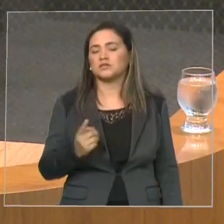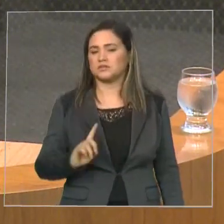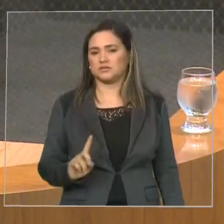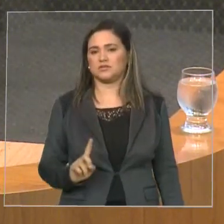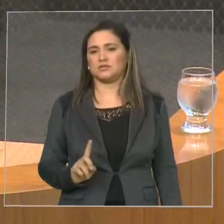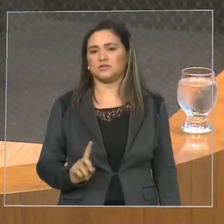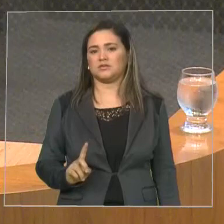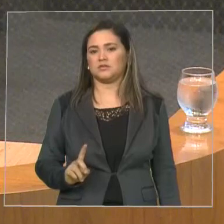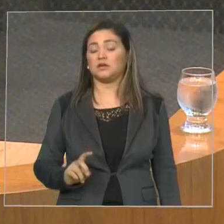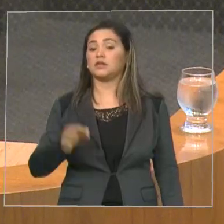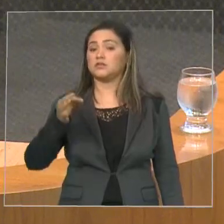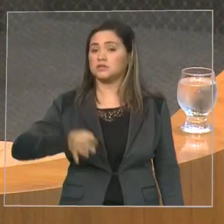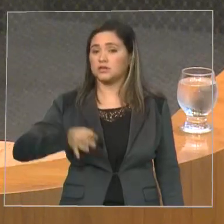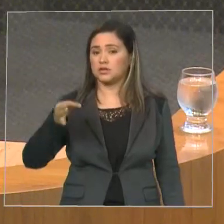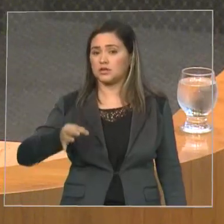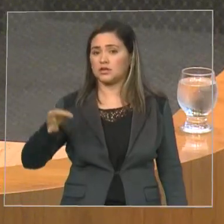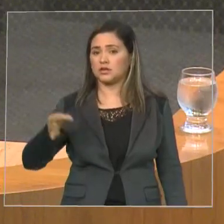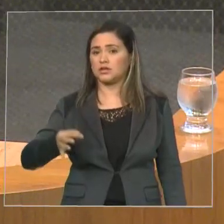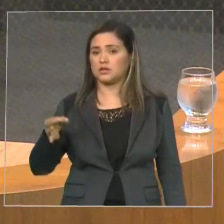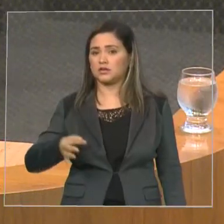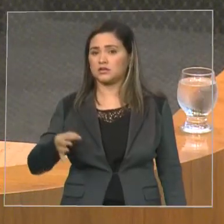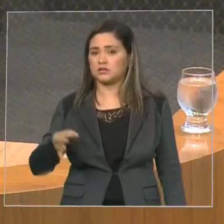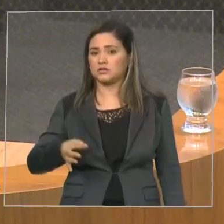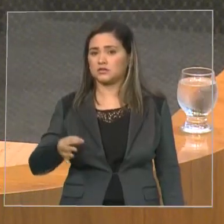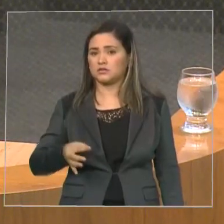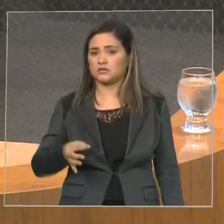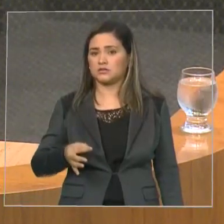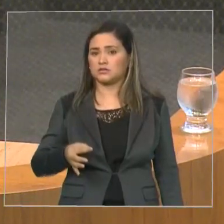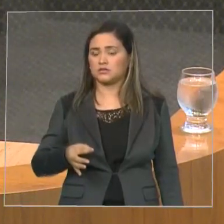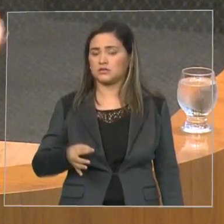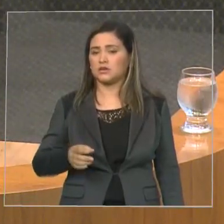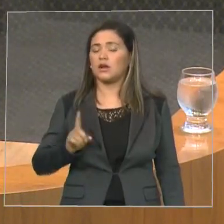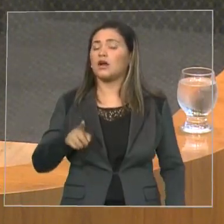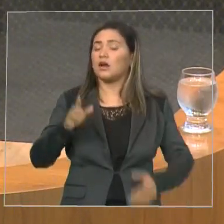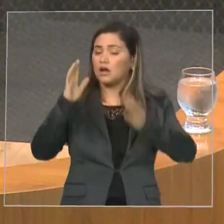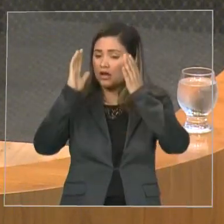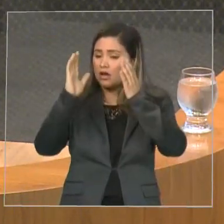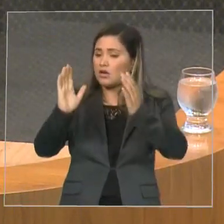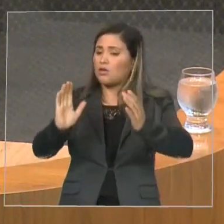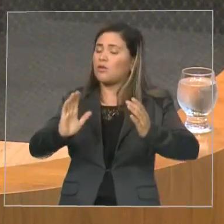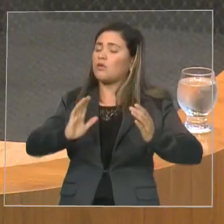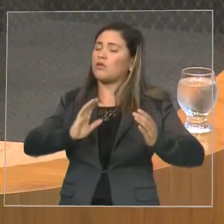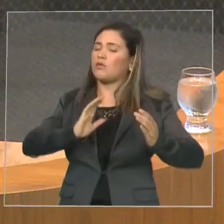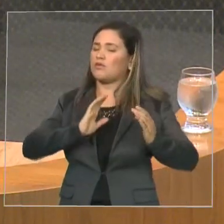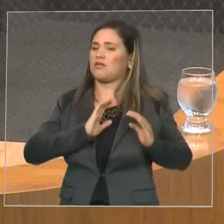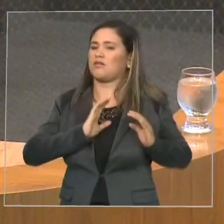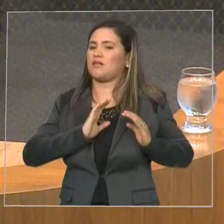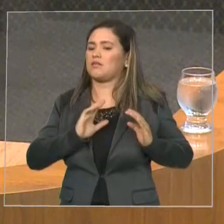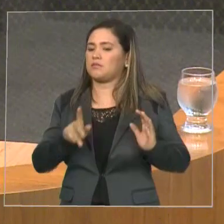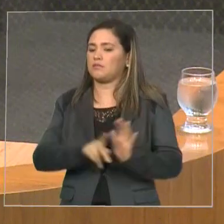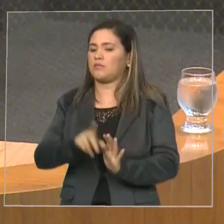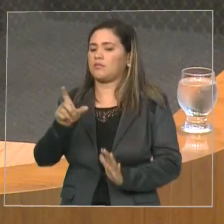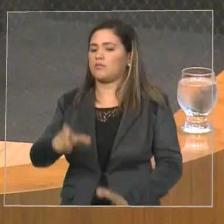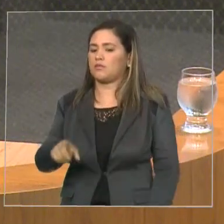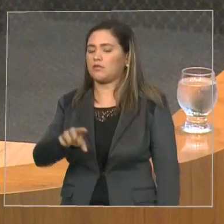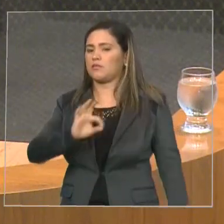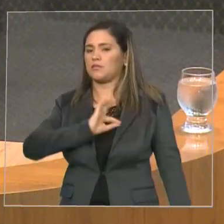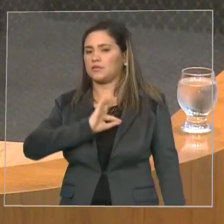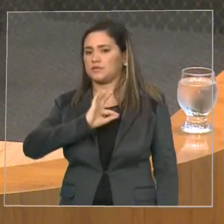certos. É a honra deles que está em jogo. Por que vai pagar a vida inteira